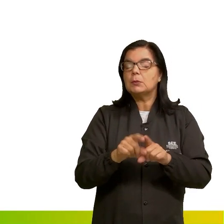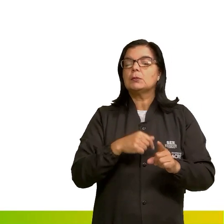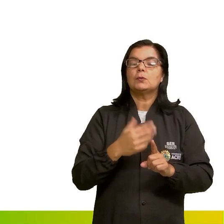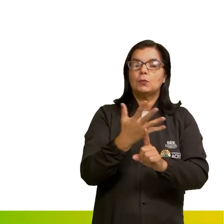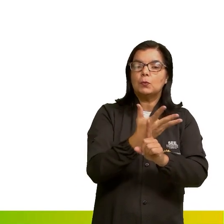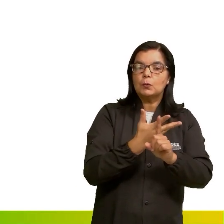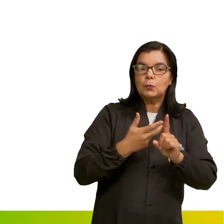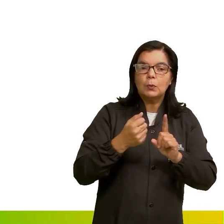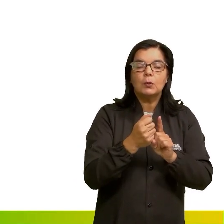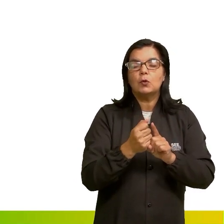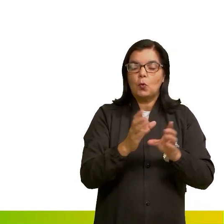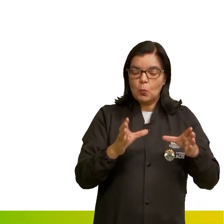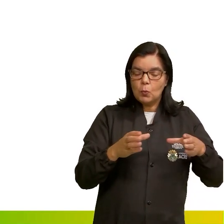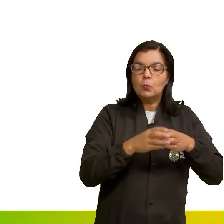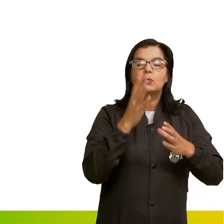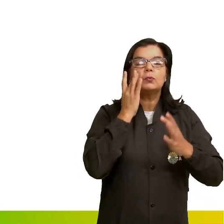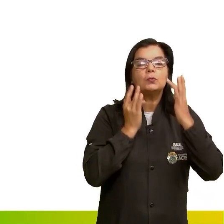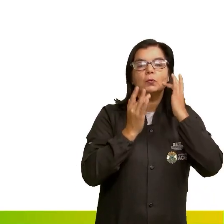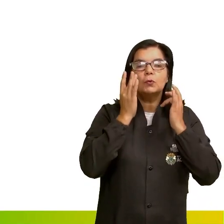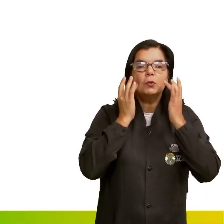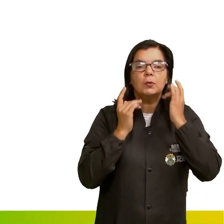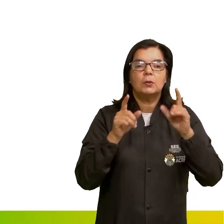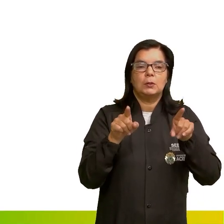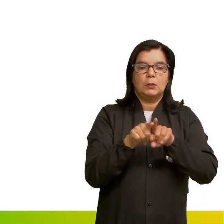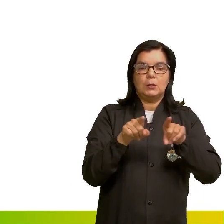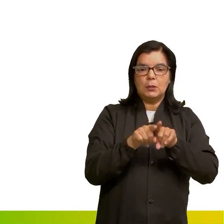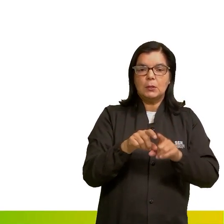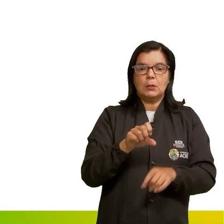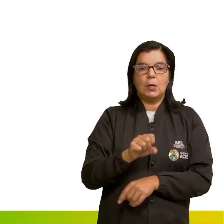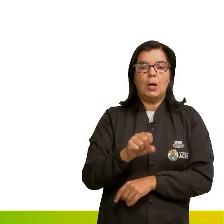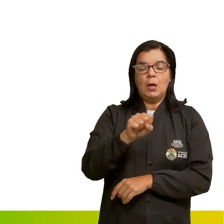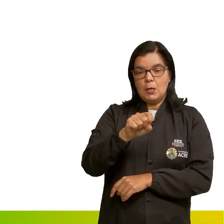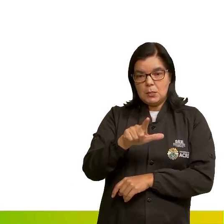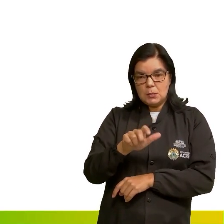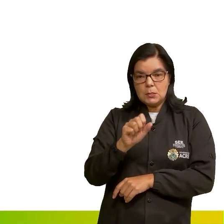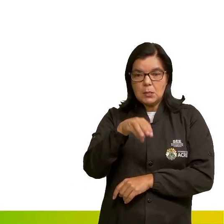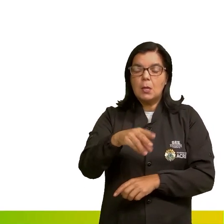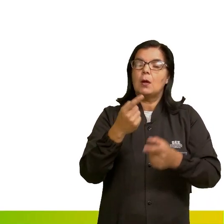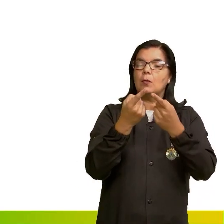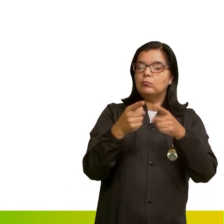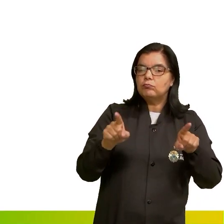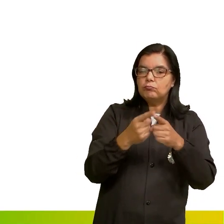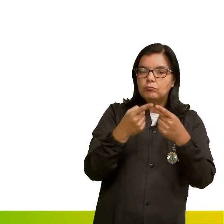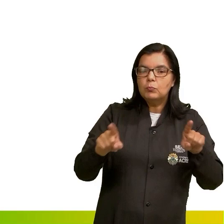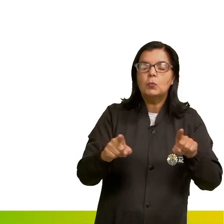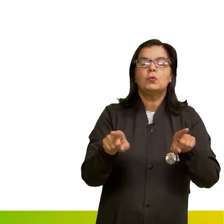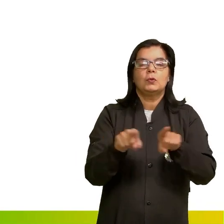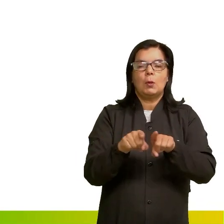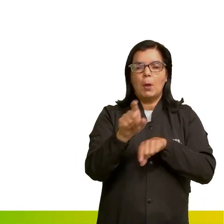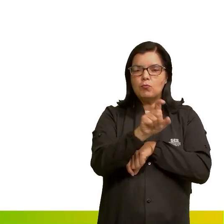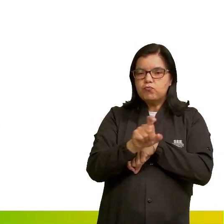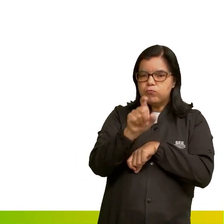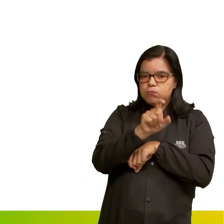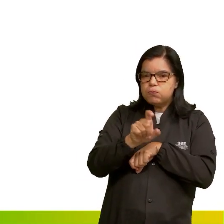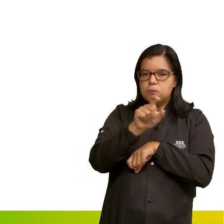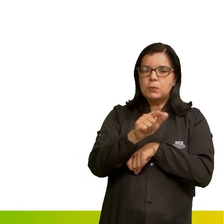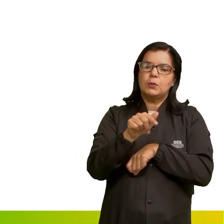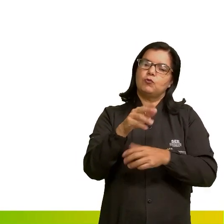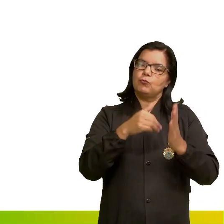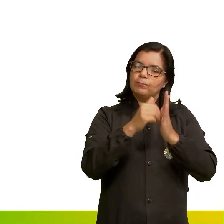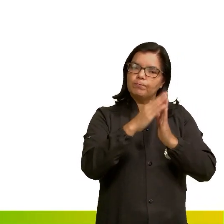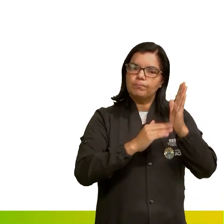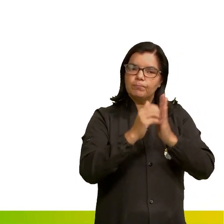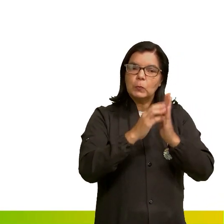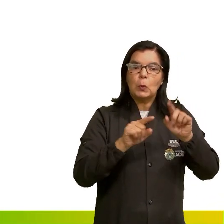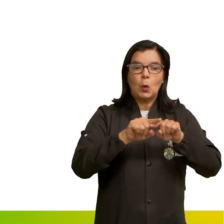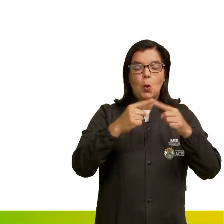como grupos de teatro, slam, grafite e música, porque o movimento juvenil ou